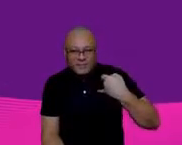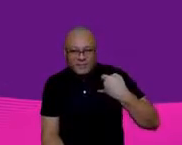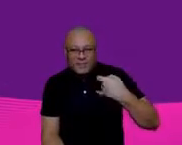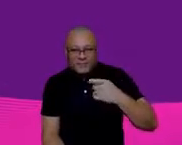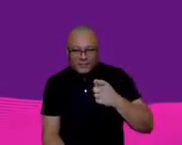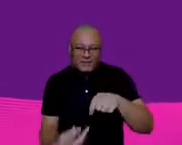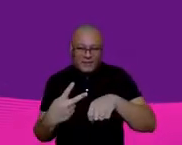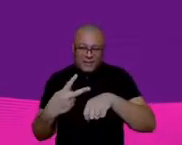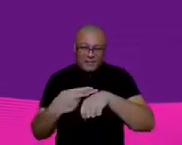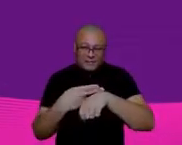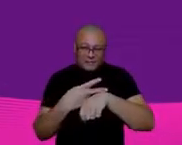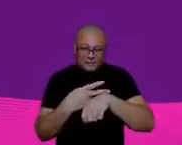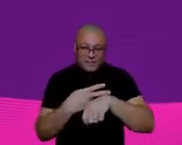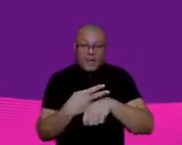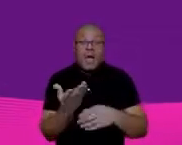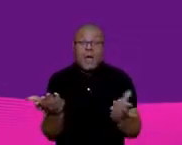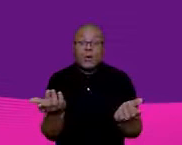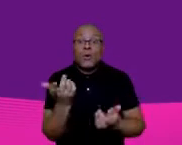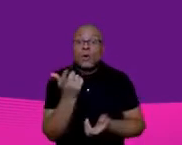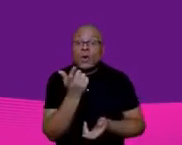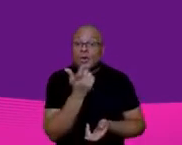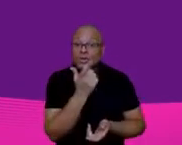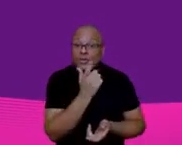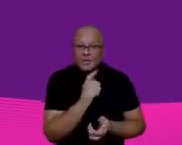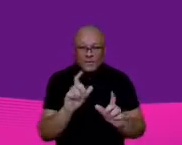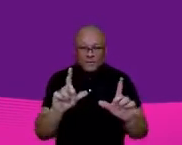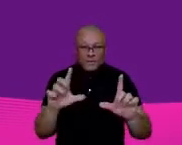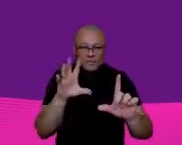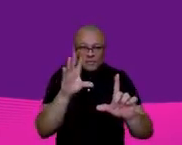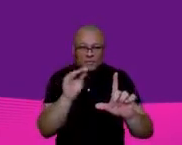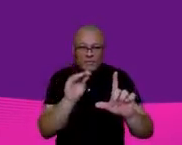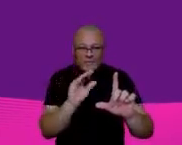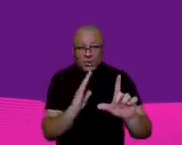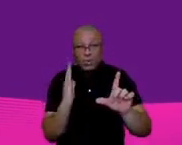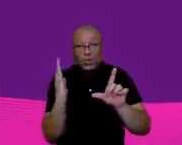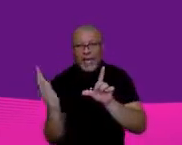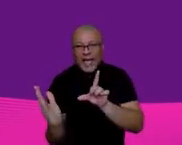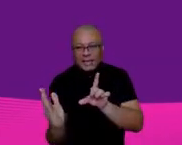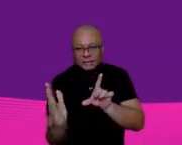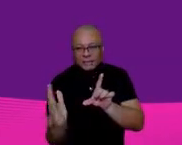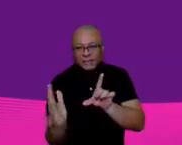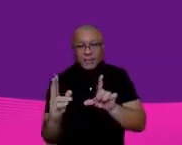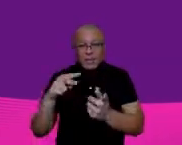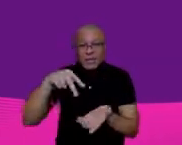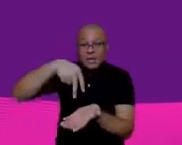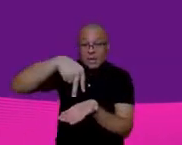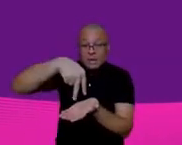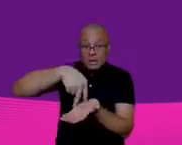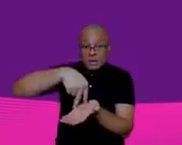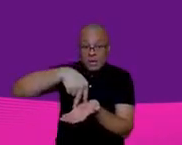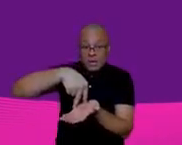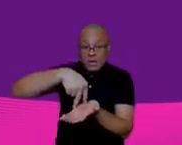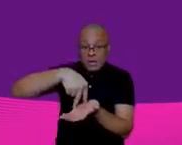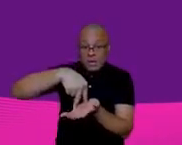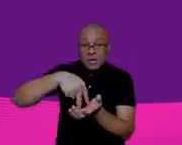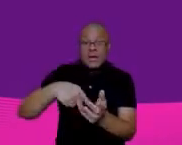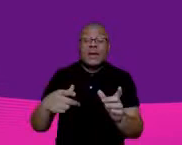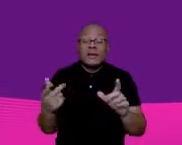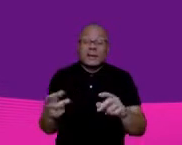Agora, nós conseguimos uma imagem lateral em pé e uma imagem lateral